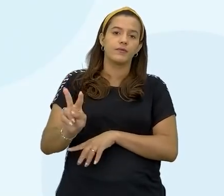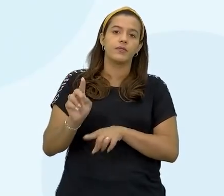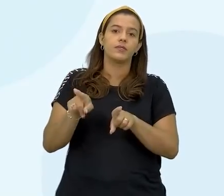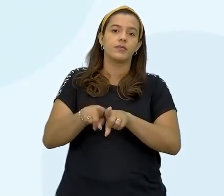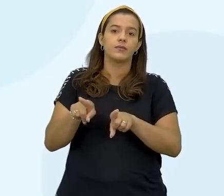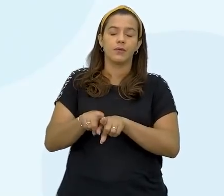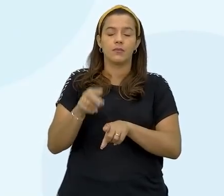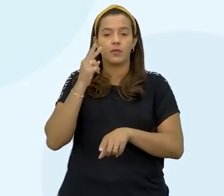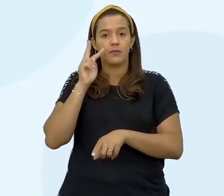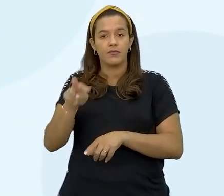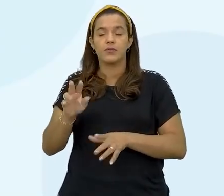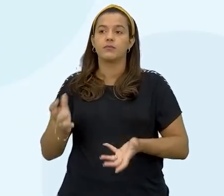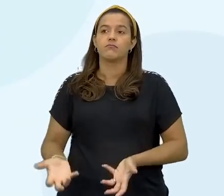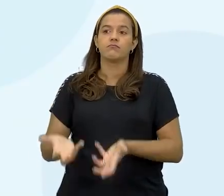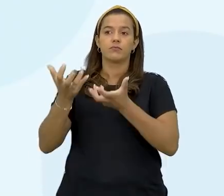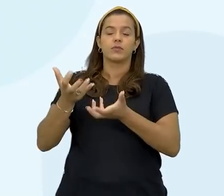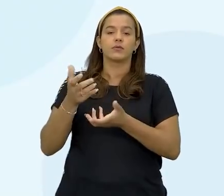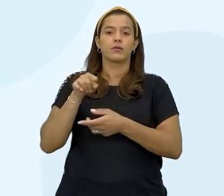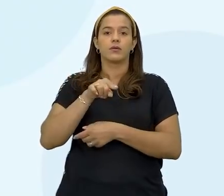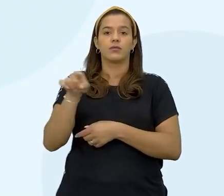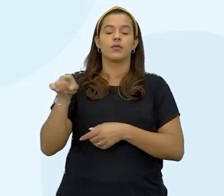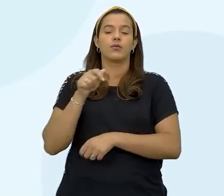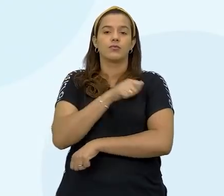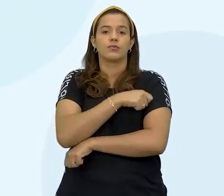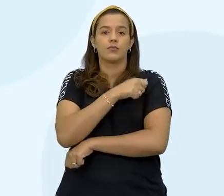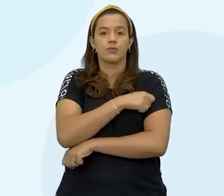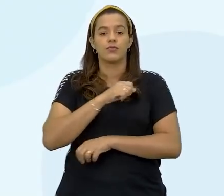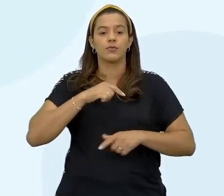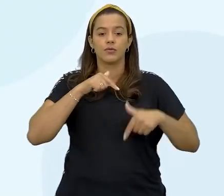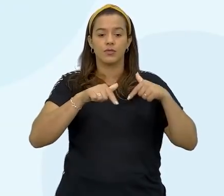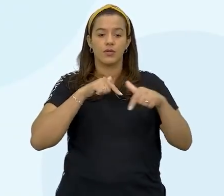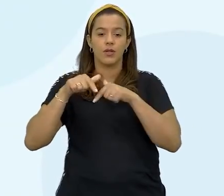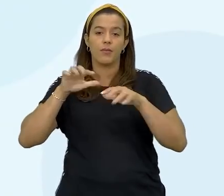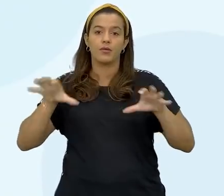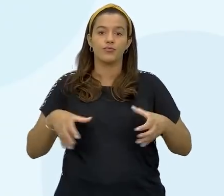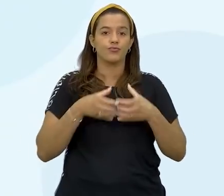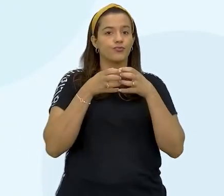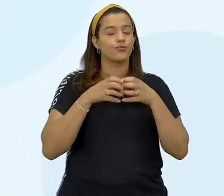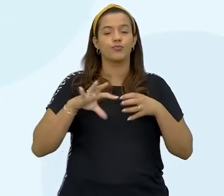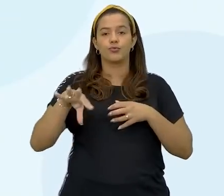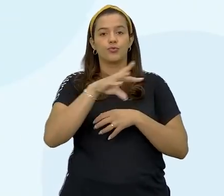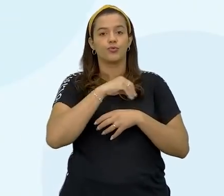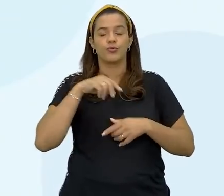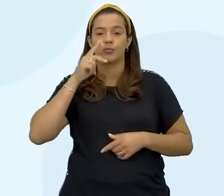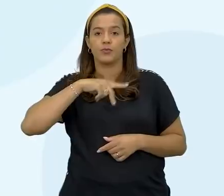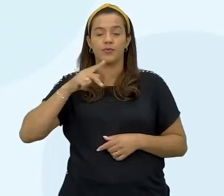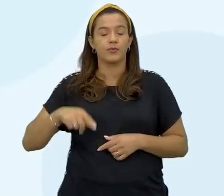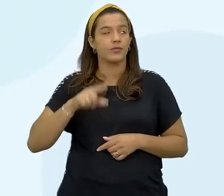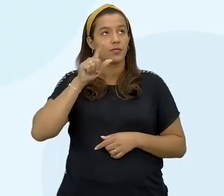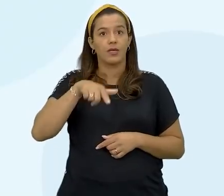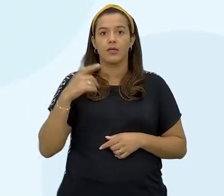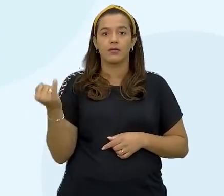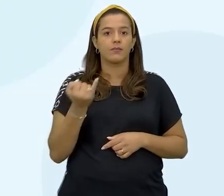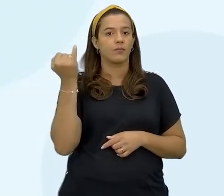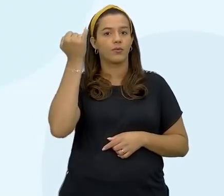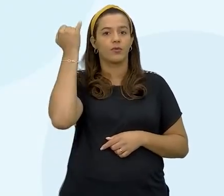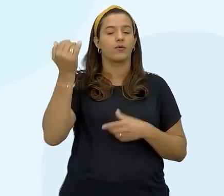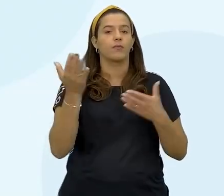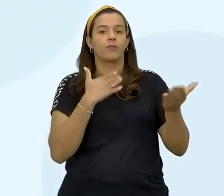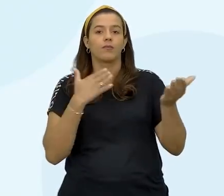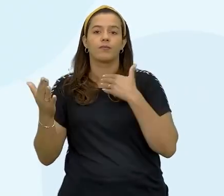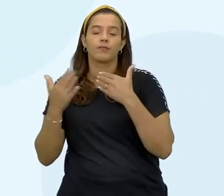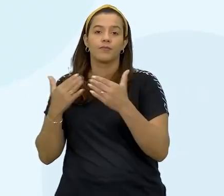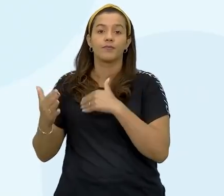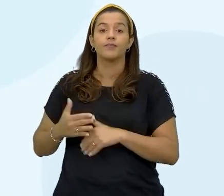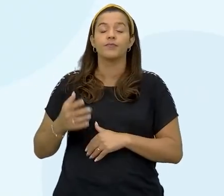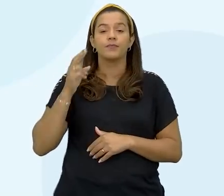os estudantes e o trabalho em conjunto com todos os professores. Isso é essencial, a conversa, o diálogo entre os pares,